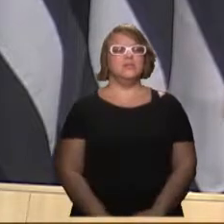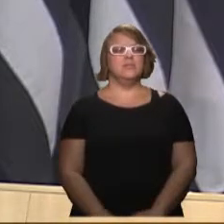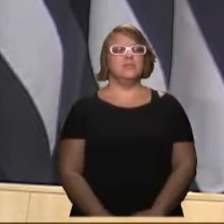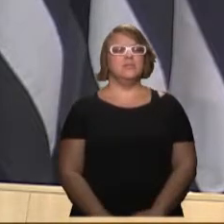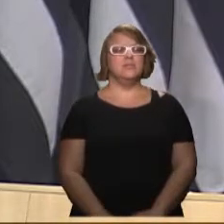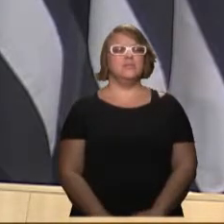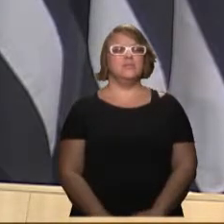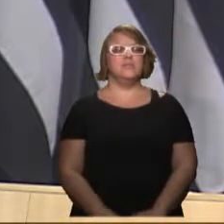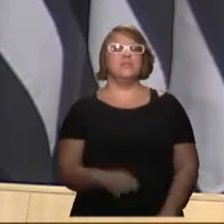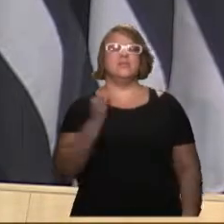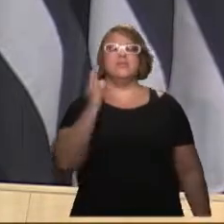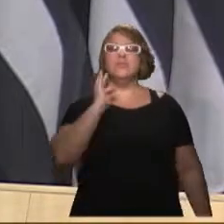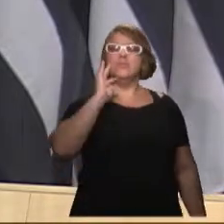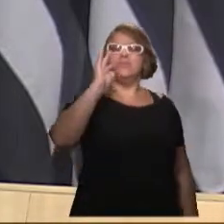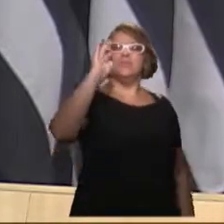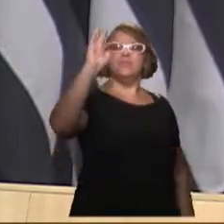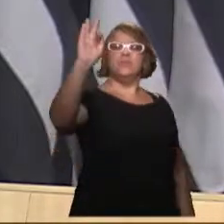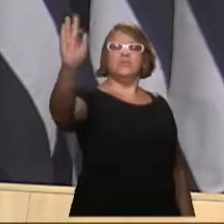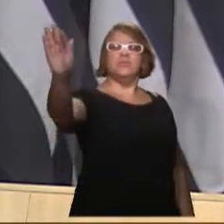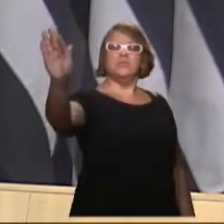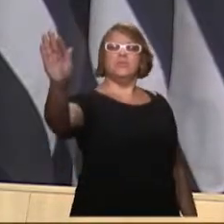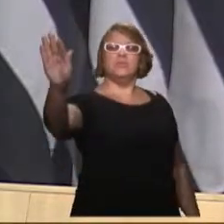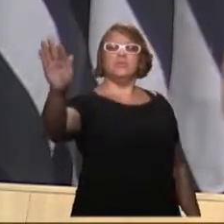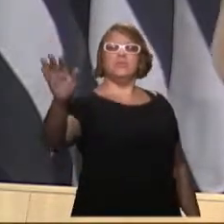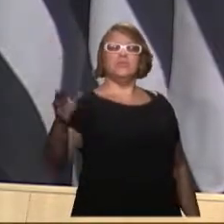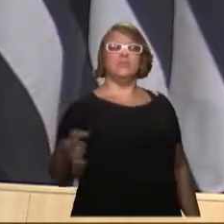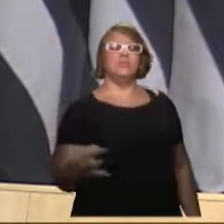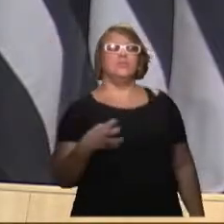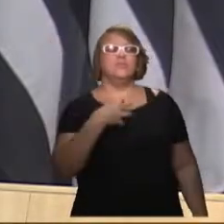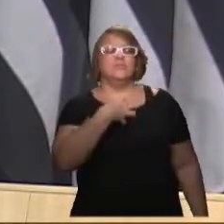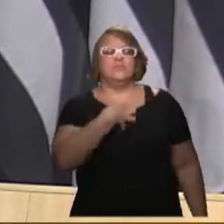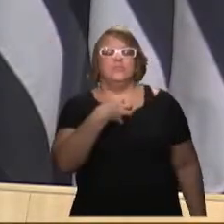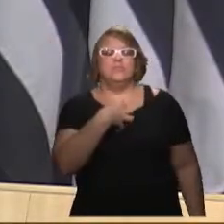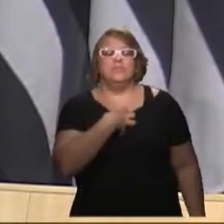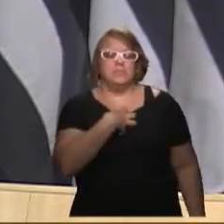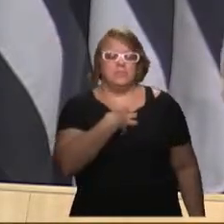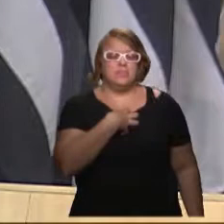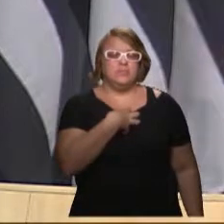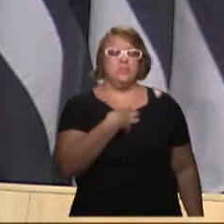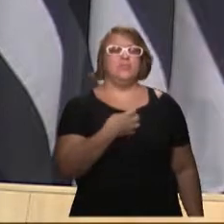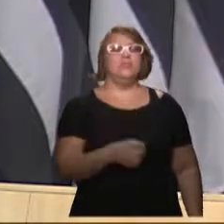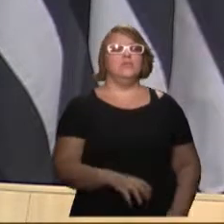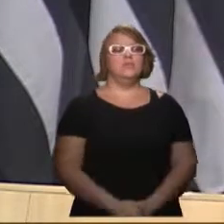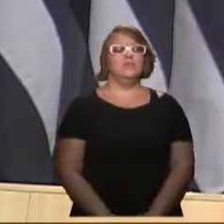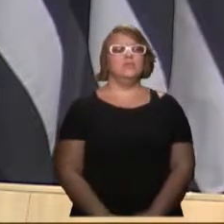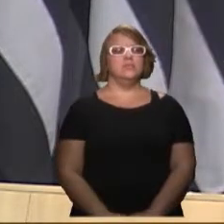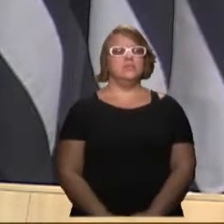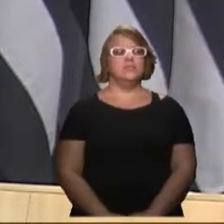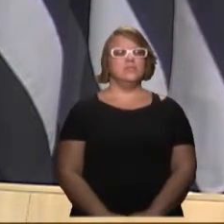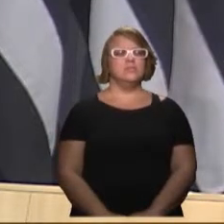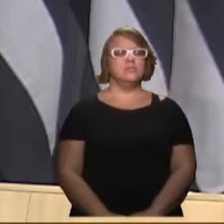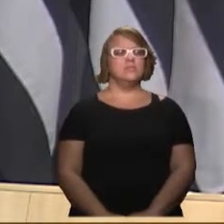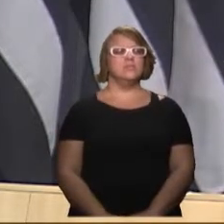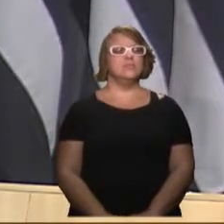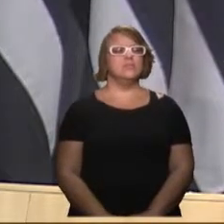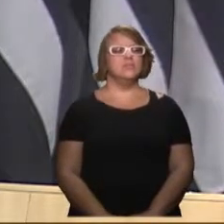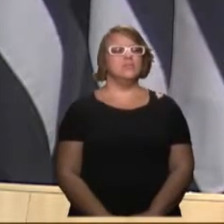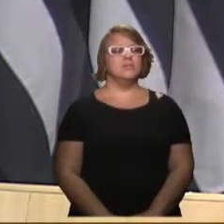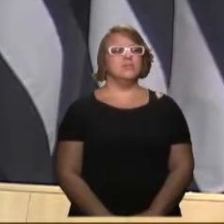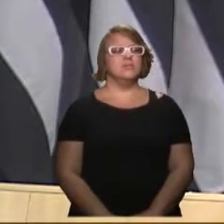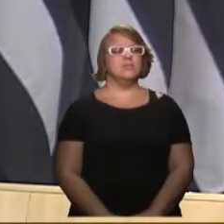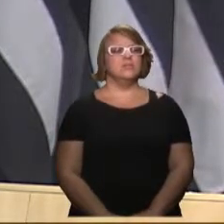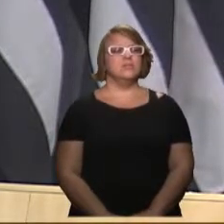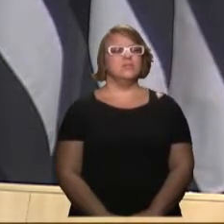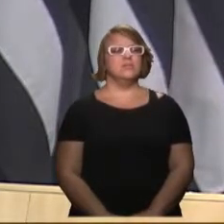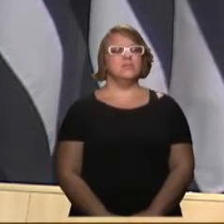sofrer é a população, que nós estaremos assumindo um compromisso de 35 anos, mantendo o Instituto